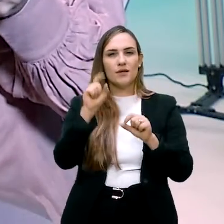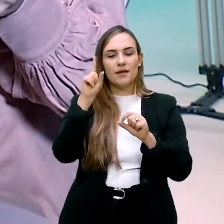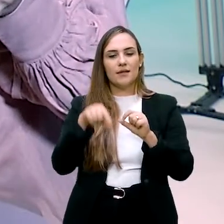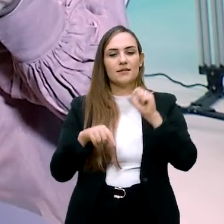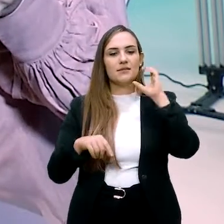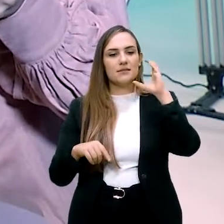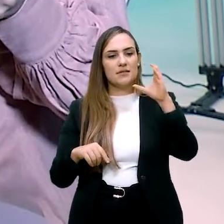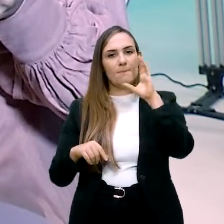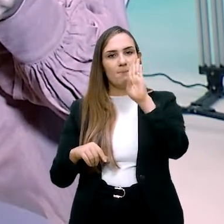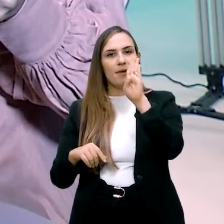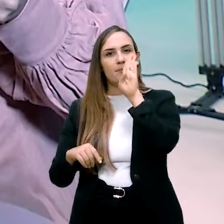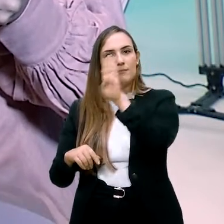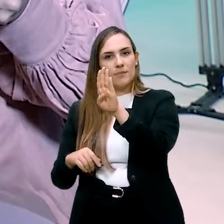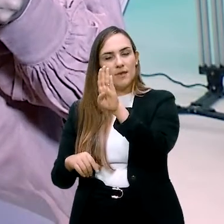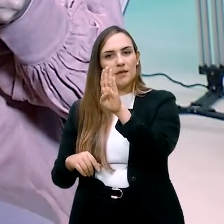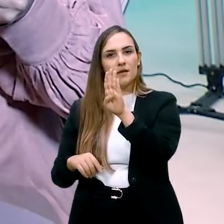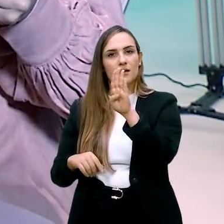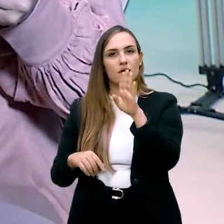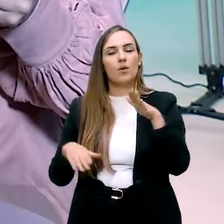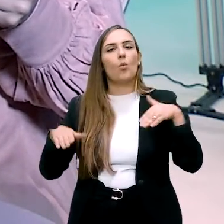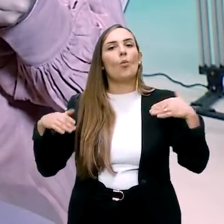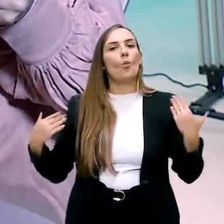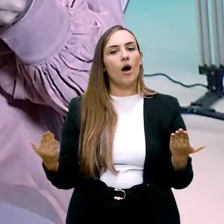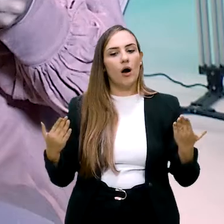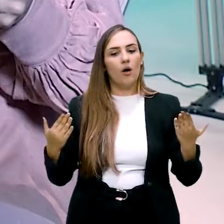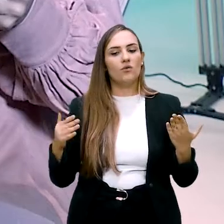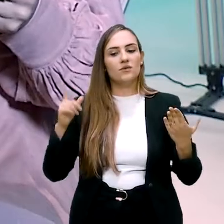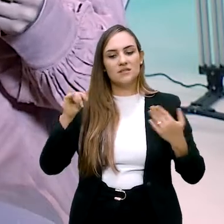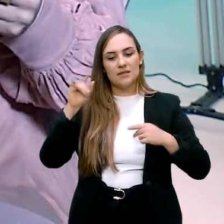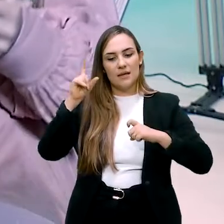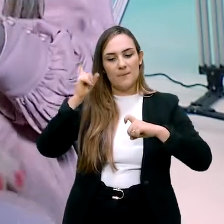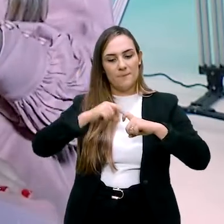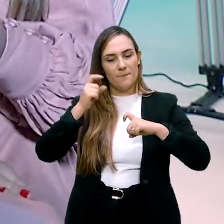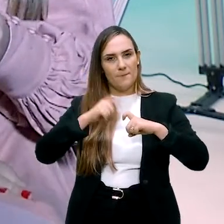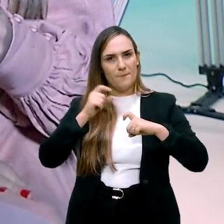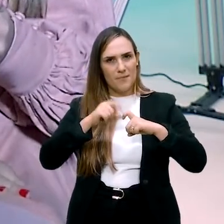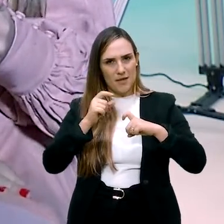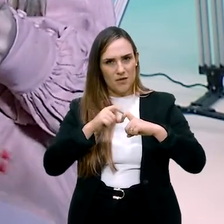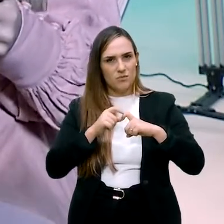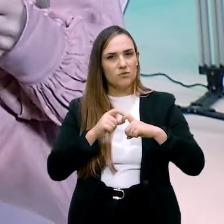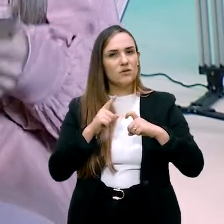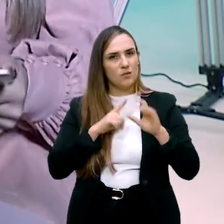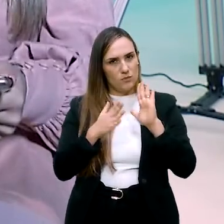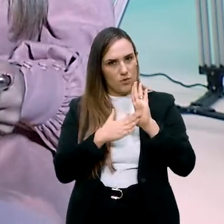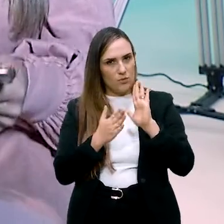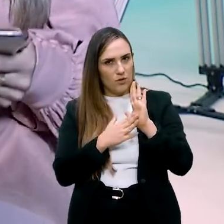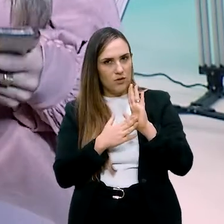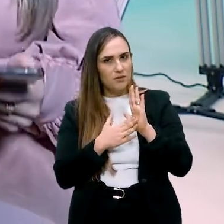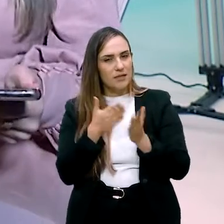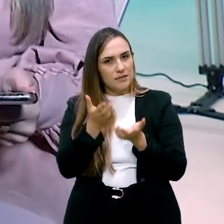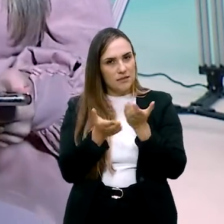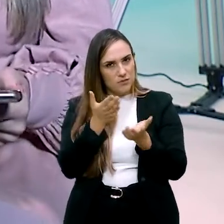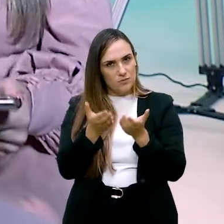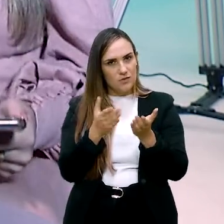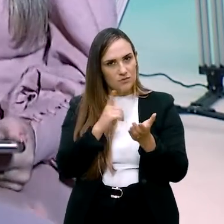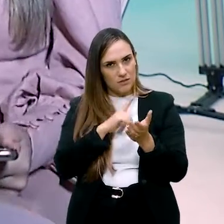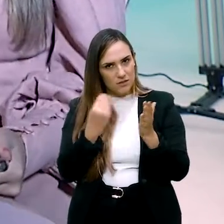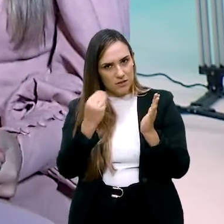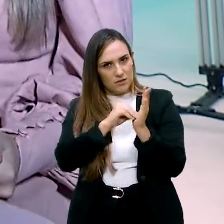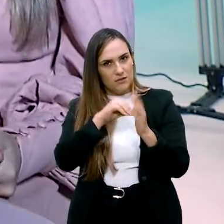Qual será a orientação dos planos de saúde para seus médicos credenciados? Existe perspectiva desse tratamento ser incluído no